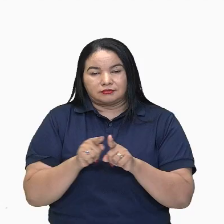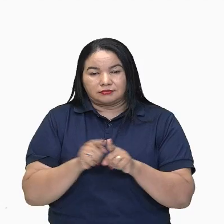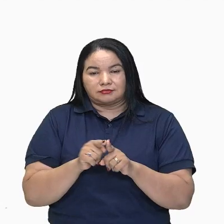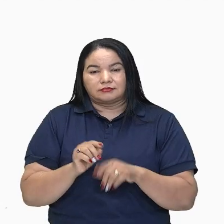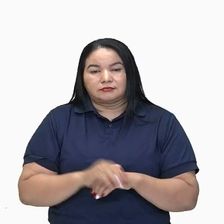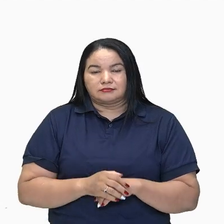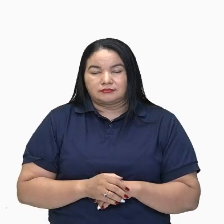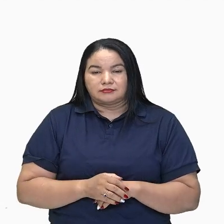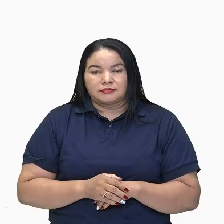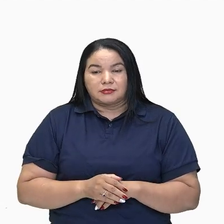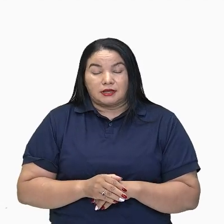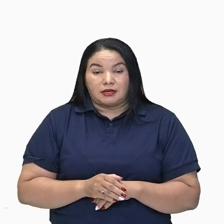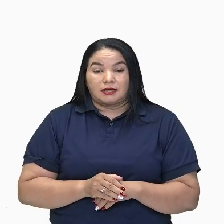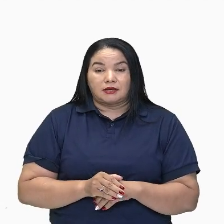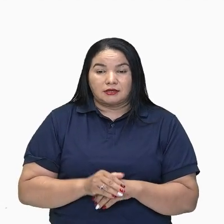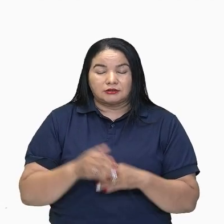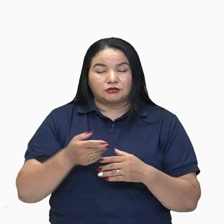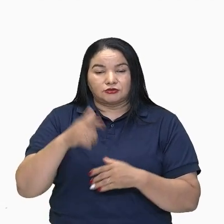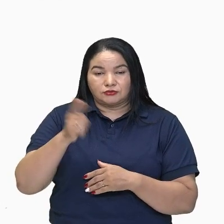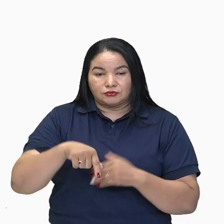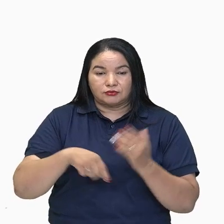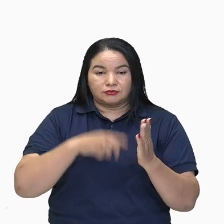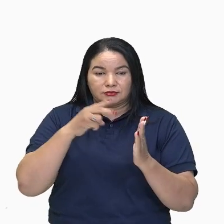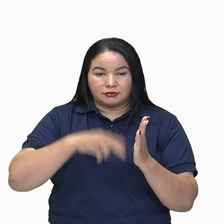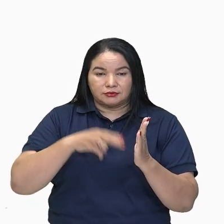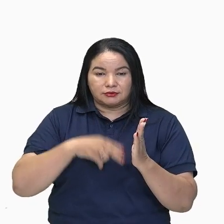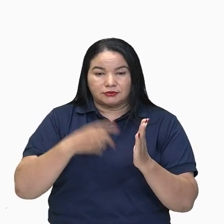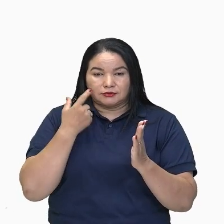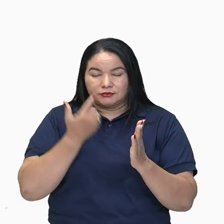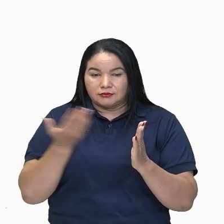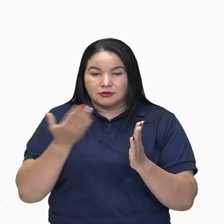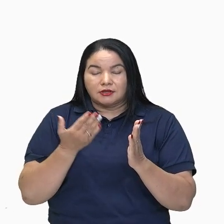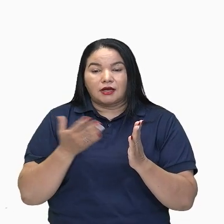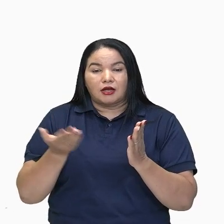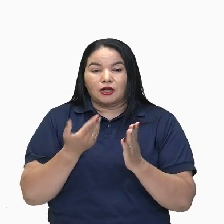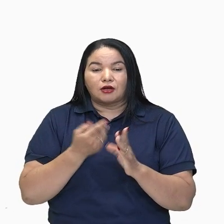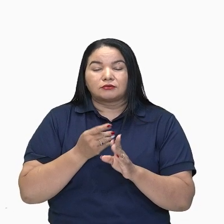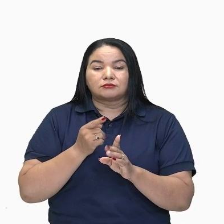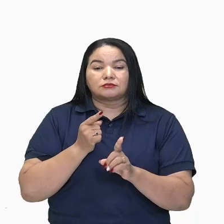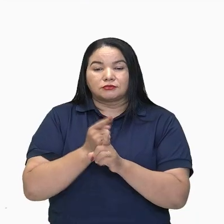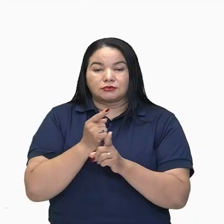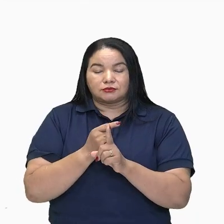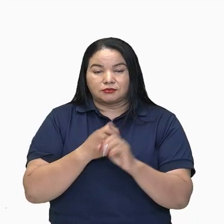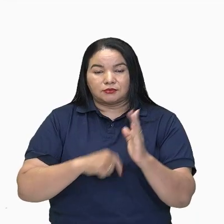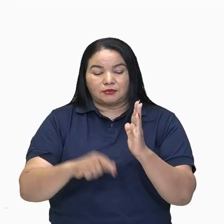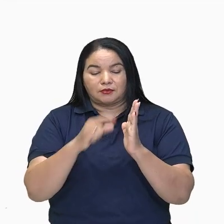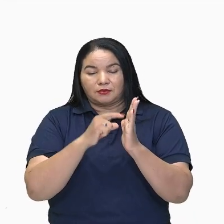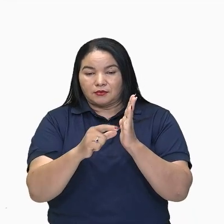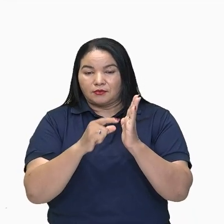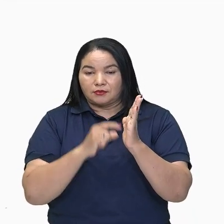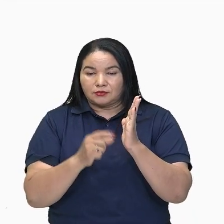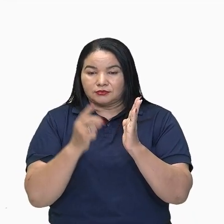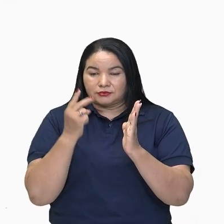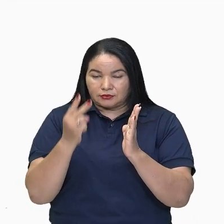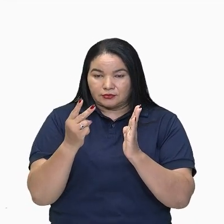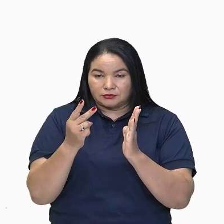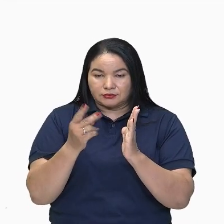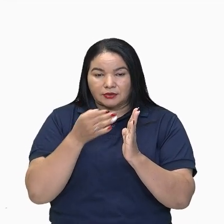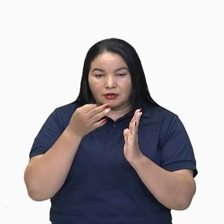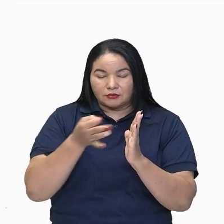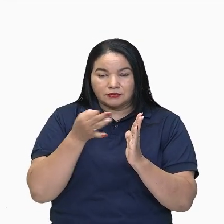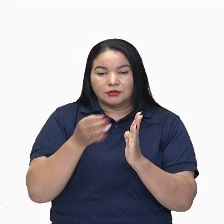nós observamos o nosso texto, mais uma vez, colocando aqui para vocês, eu destaquei os dois principais argumentos que foram utilizados